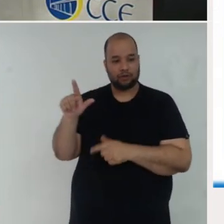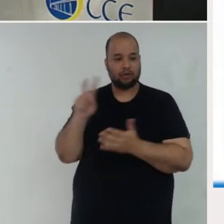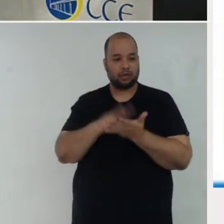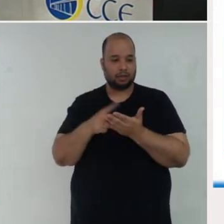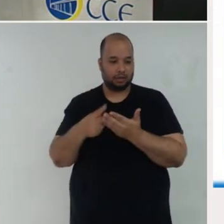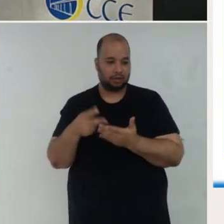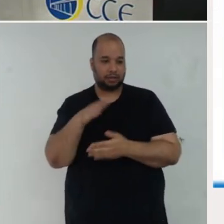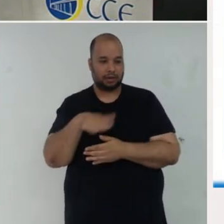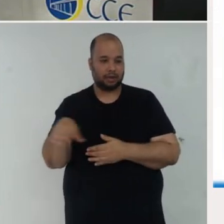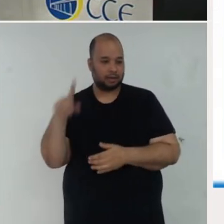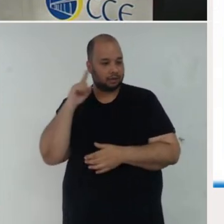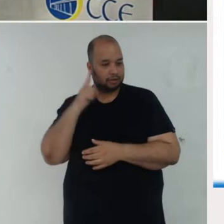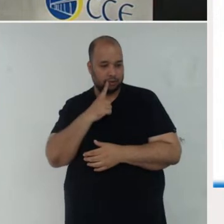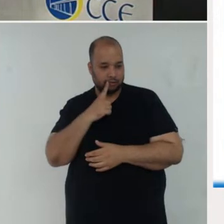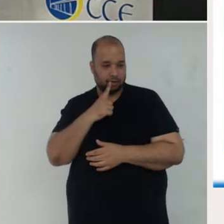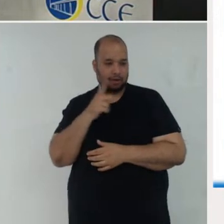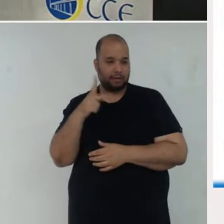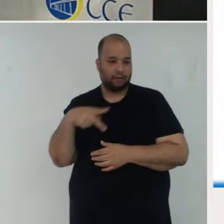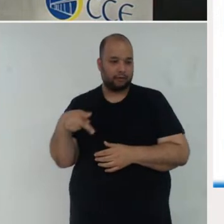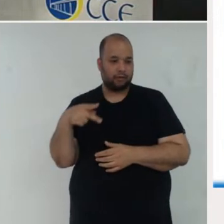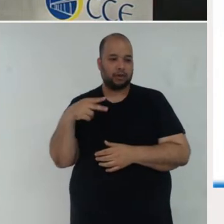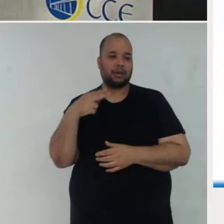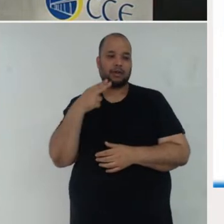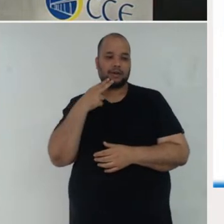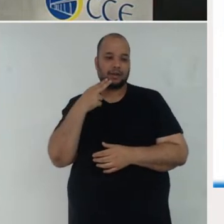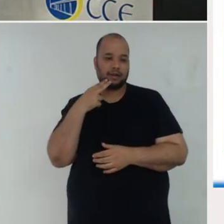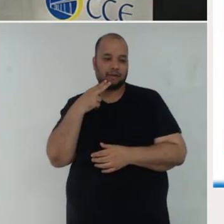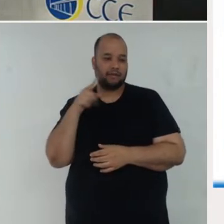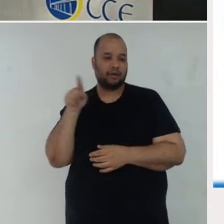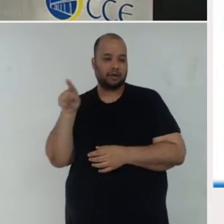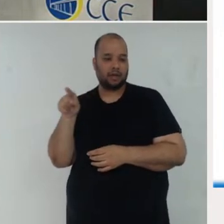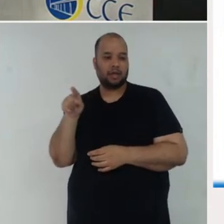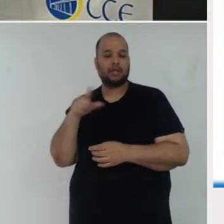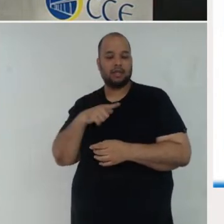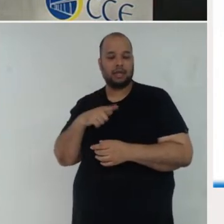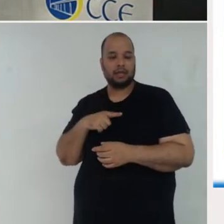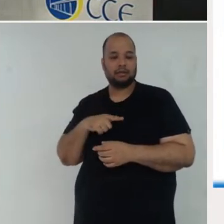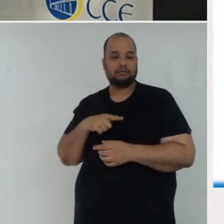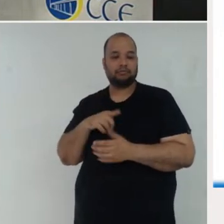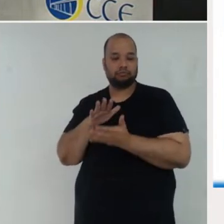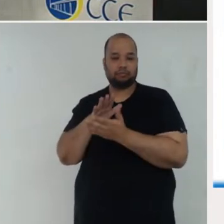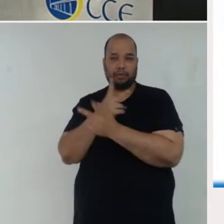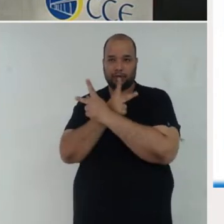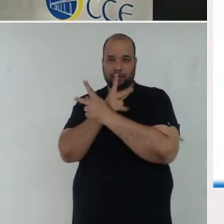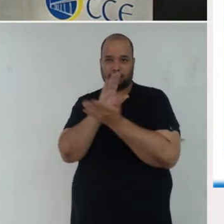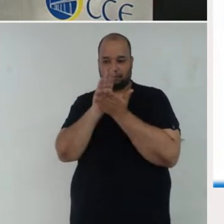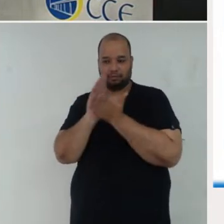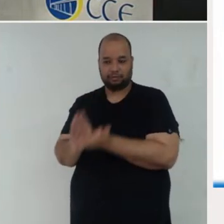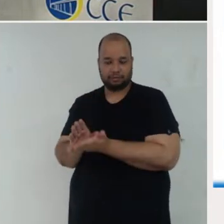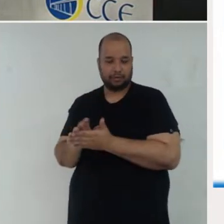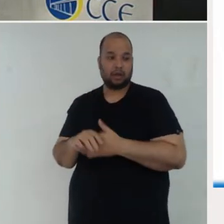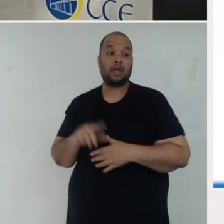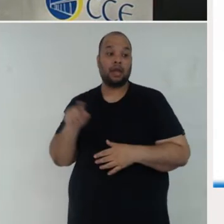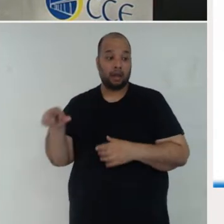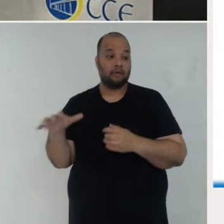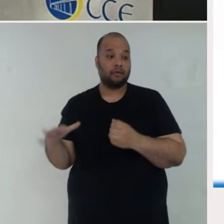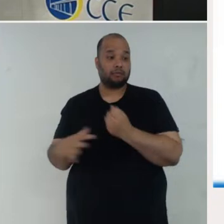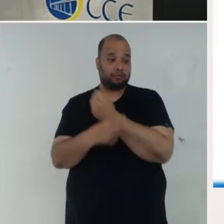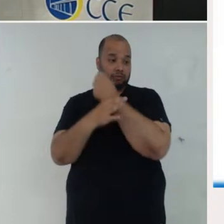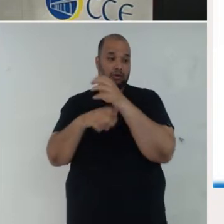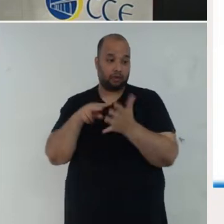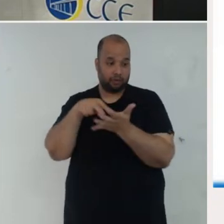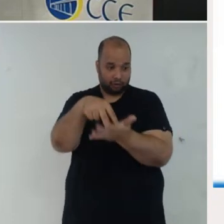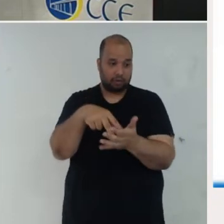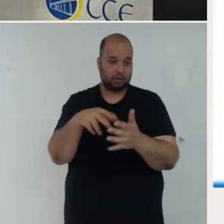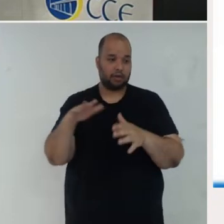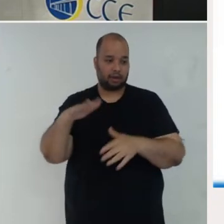para Crianças Surdas. Então, essas obras, elas são obras que vão contribuir com a consolidação da área. Tem mais uma outra